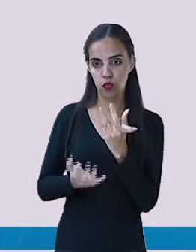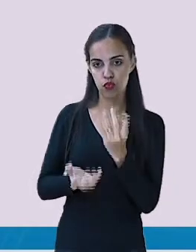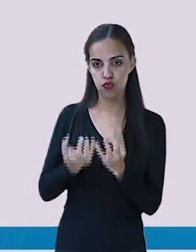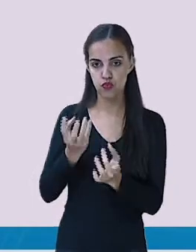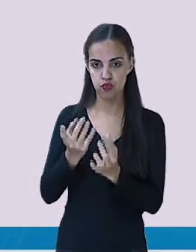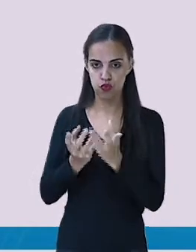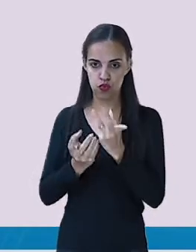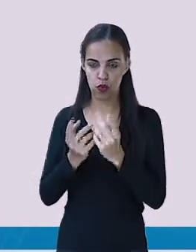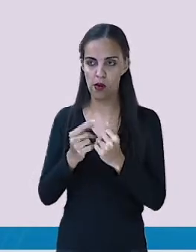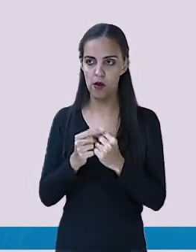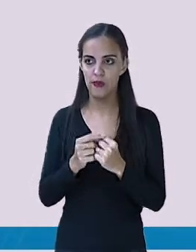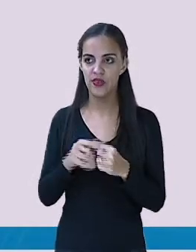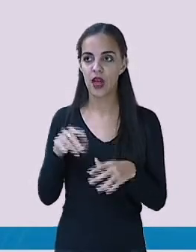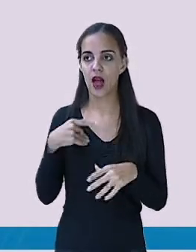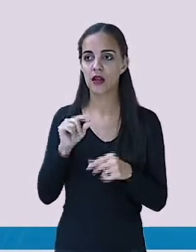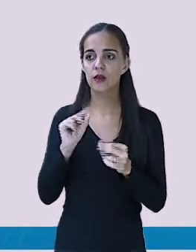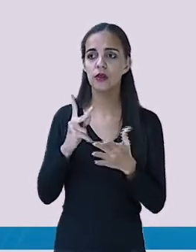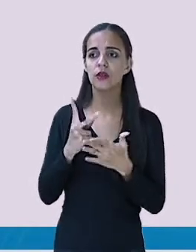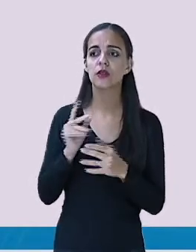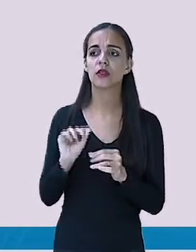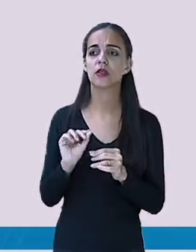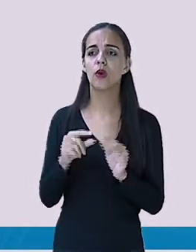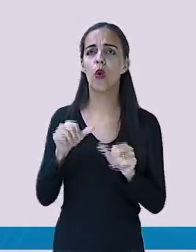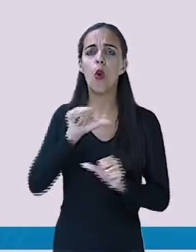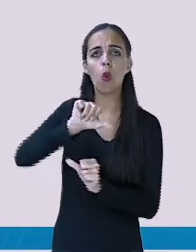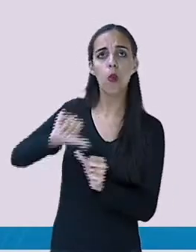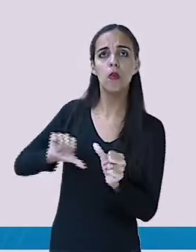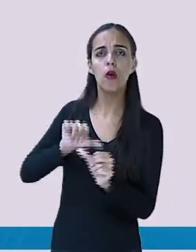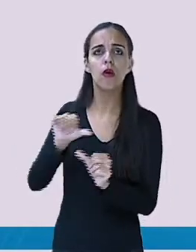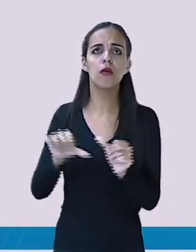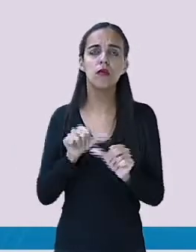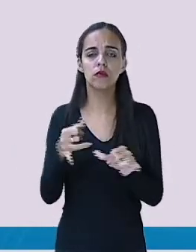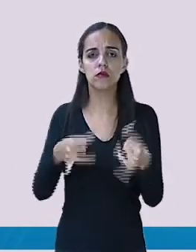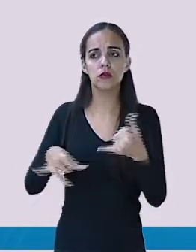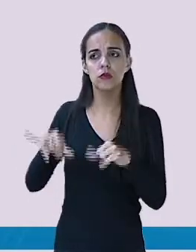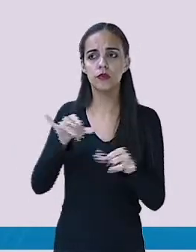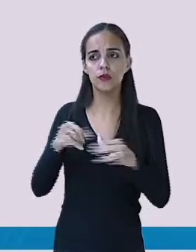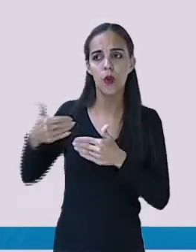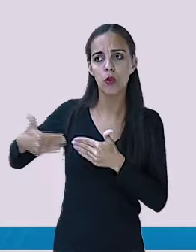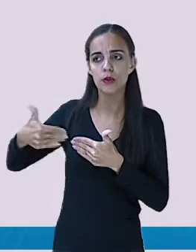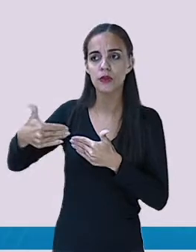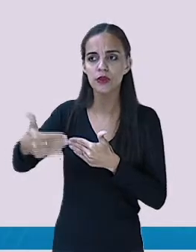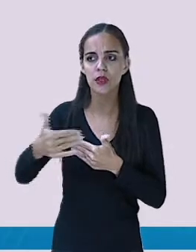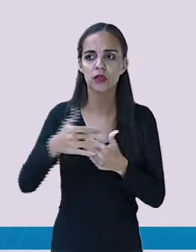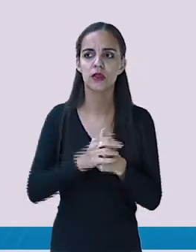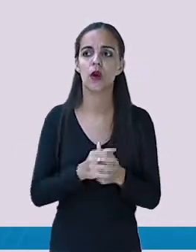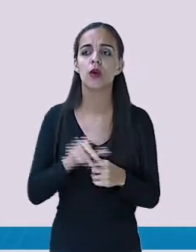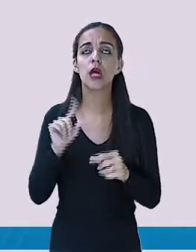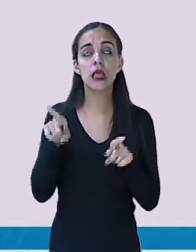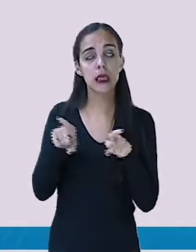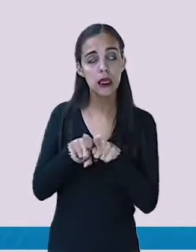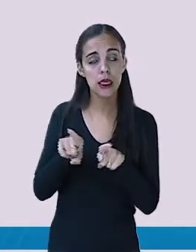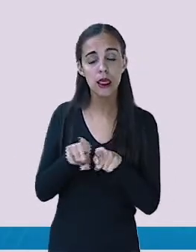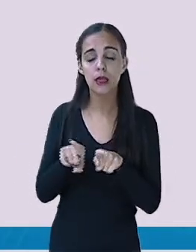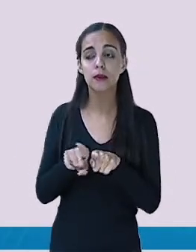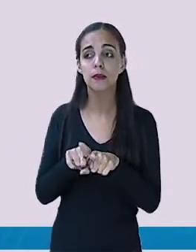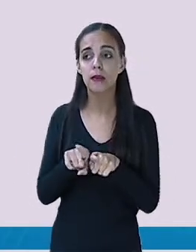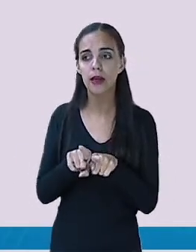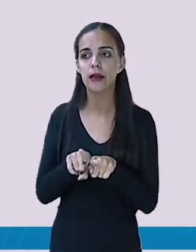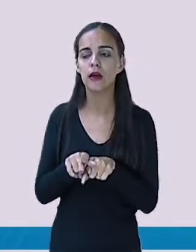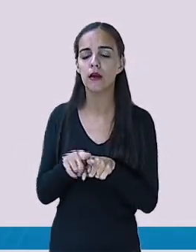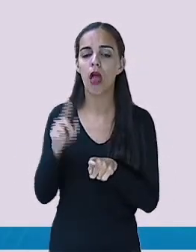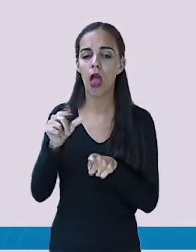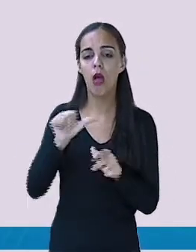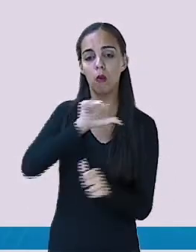queimado exatamente então o processo de queima é também uma